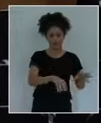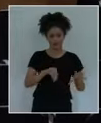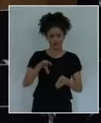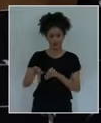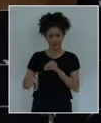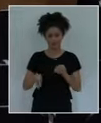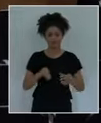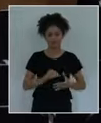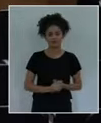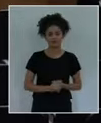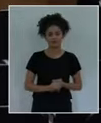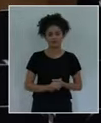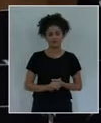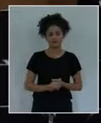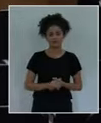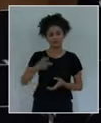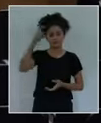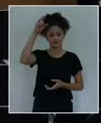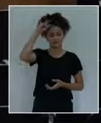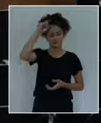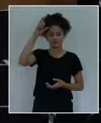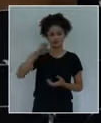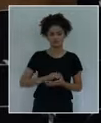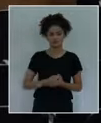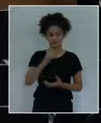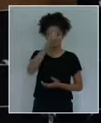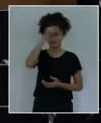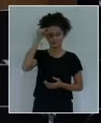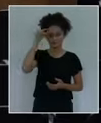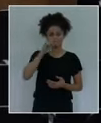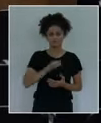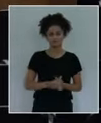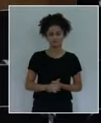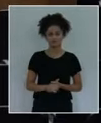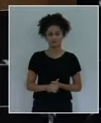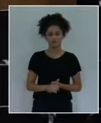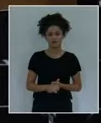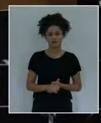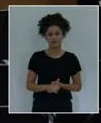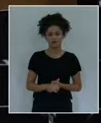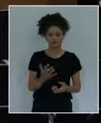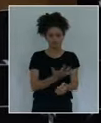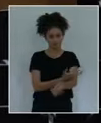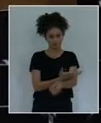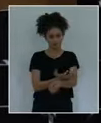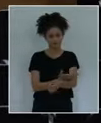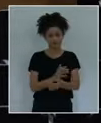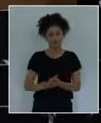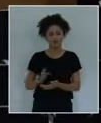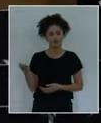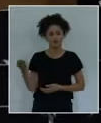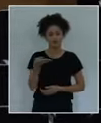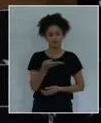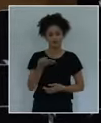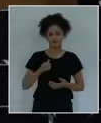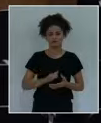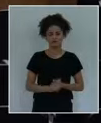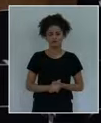Pracatá de Souza, André Pessata Nascimento, José Gonçalves Osório Filho, Sérgio Antônio de Moura, Juscelino da Silva